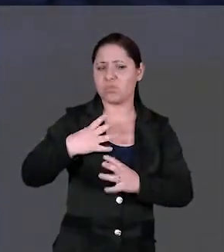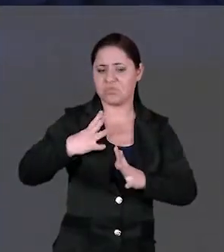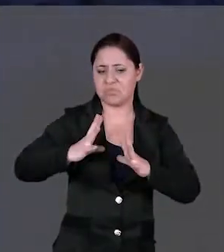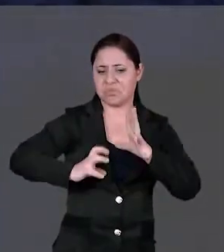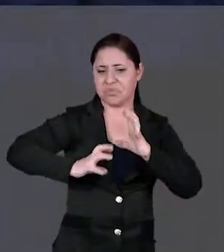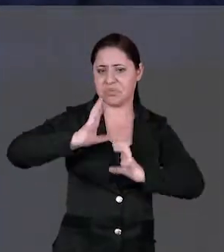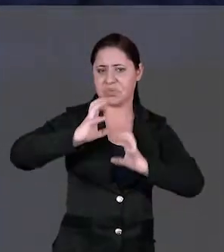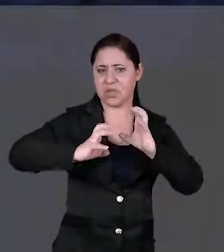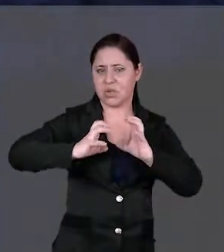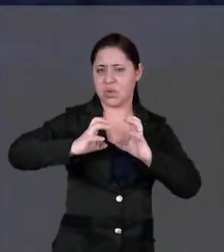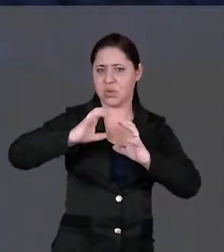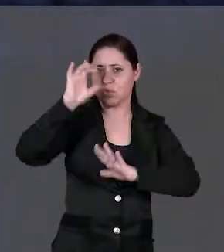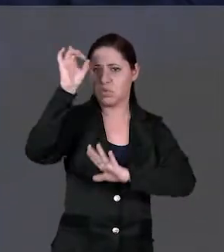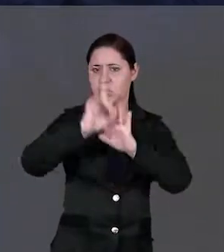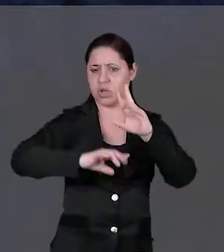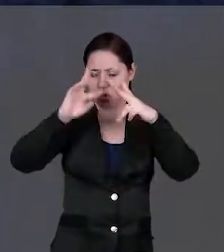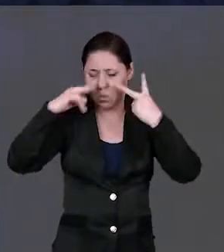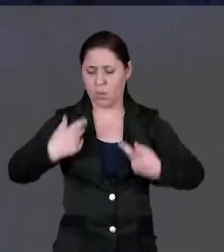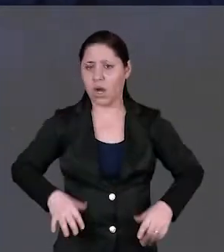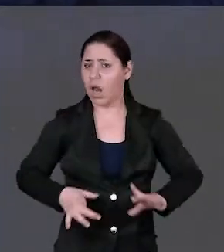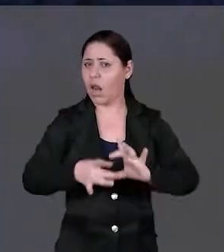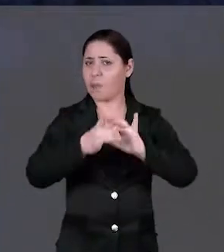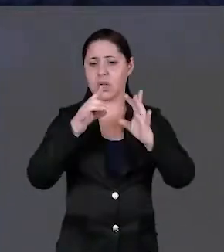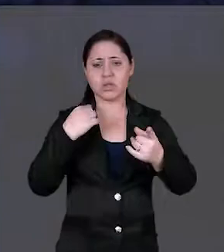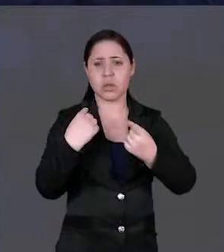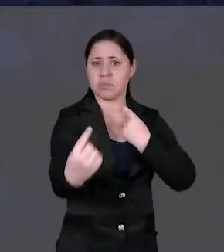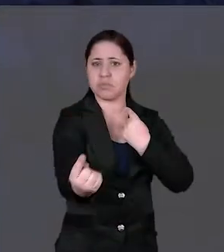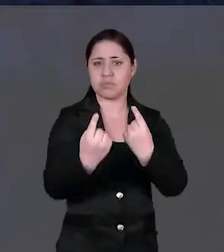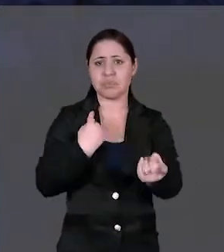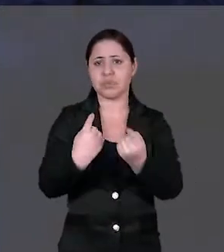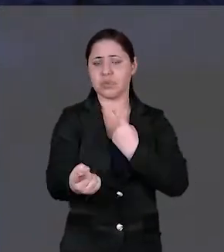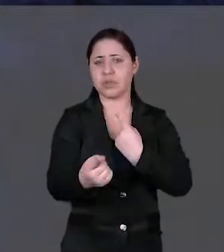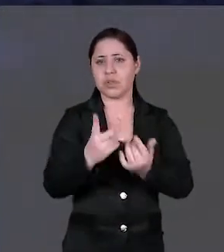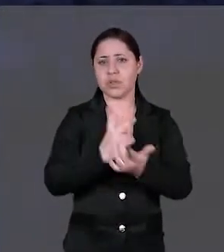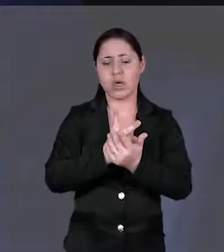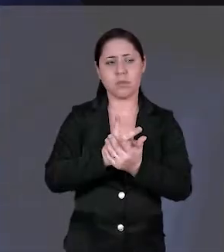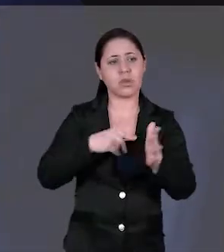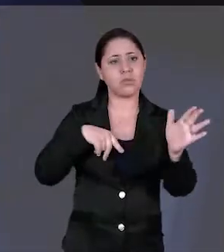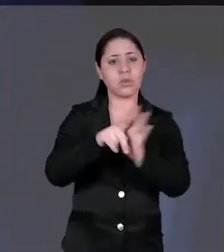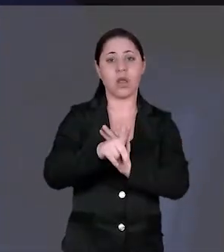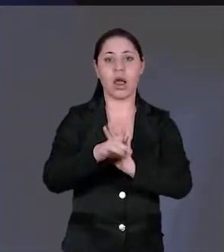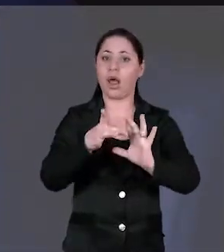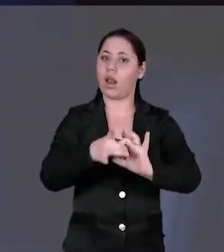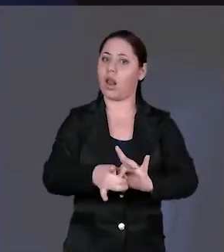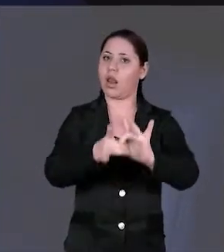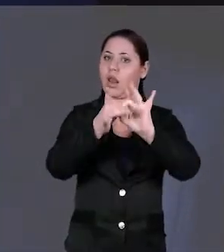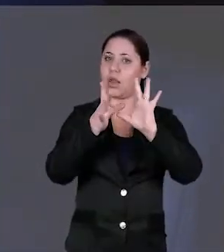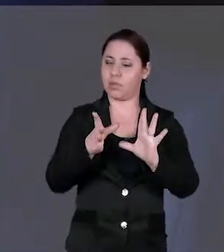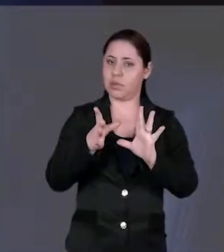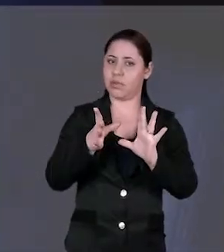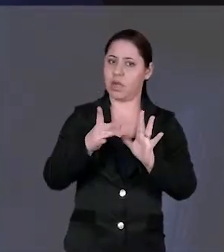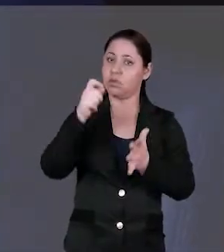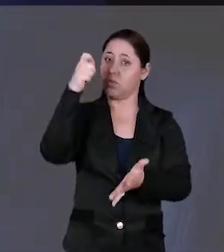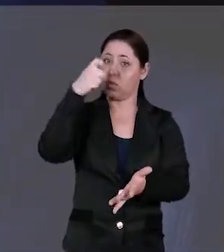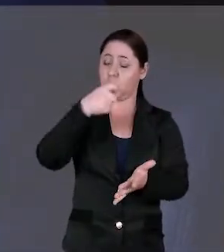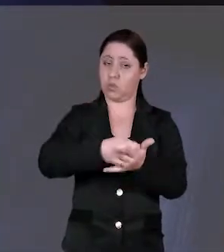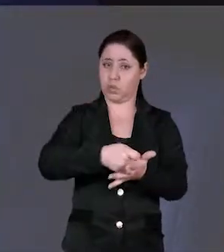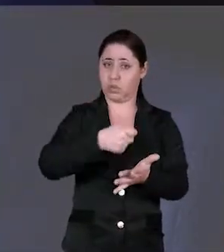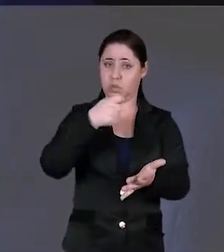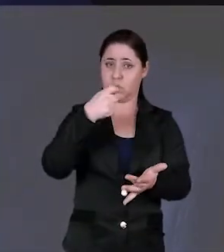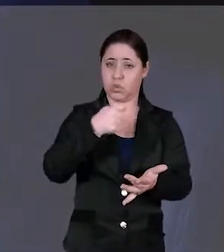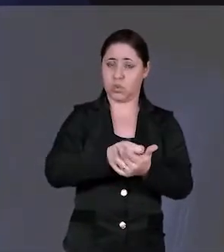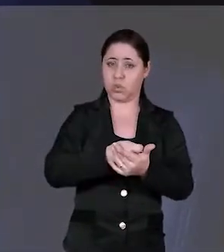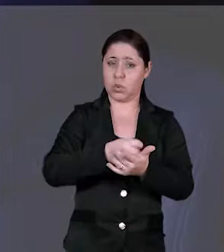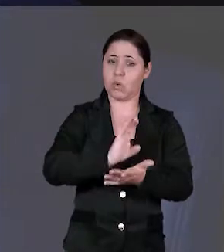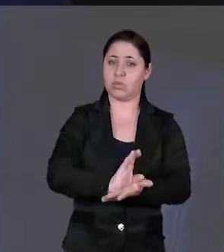recuperação compulsório. E obviamente que as pessoas tinha um enfrentamento, mas vai ter um confronto com os direitos humanos, porque é a